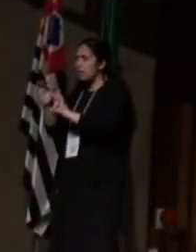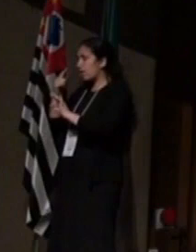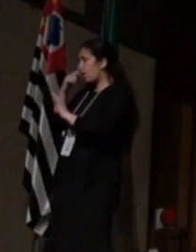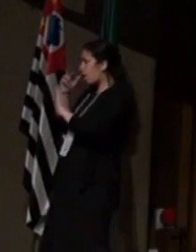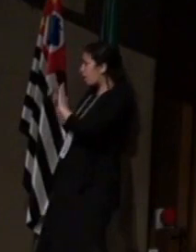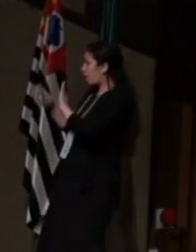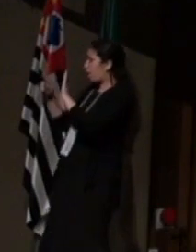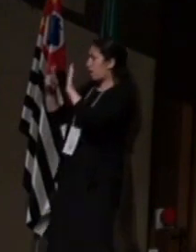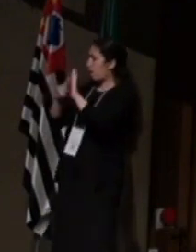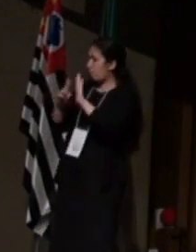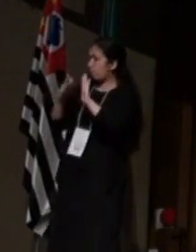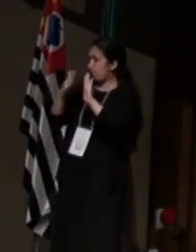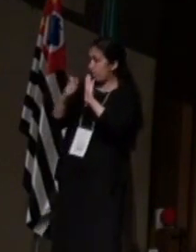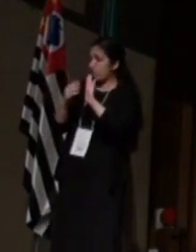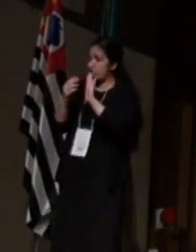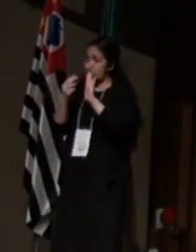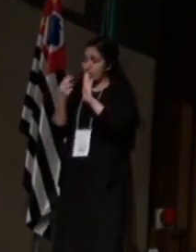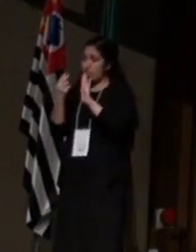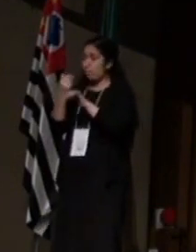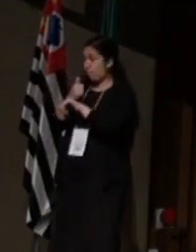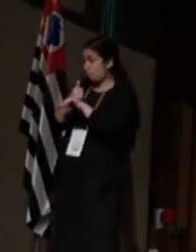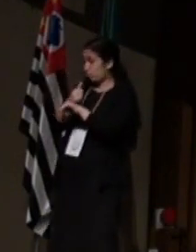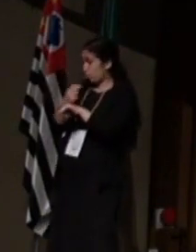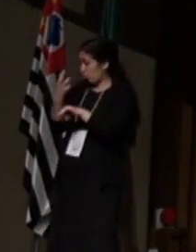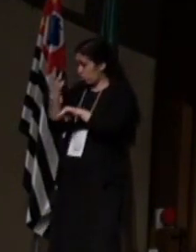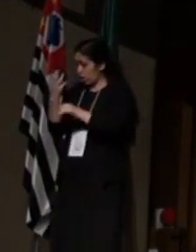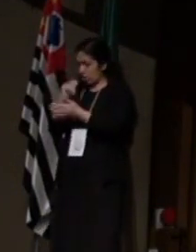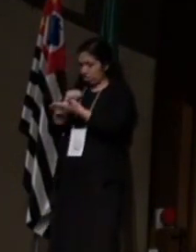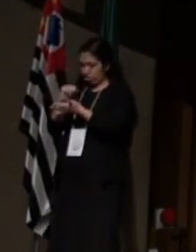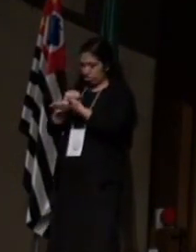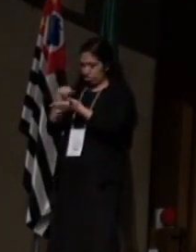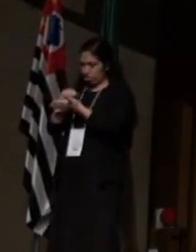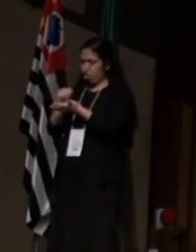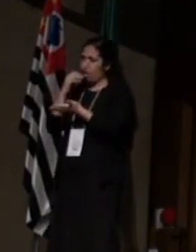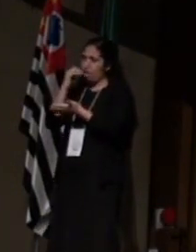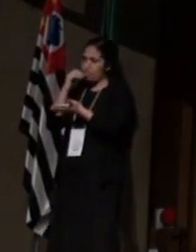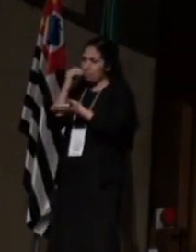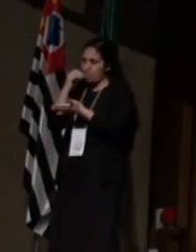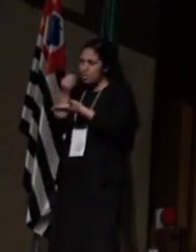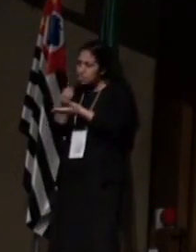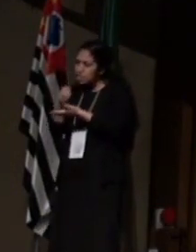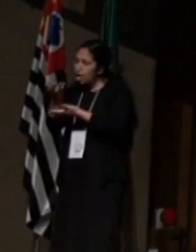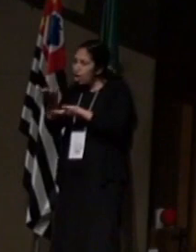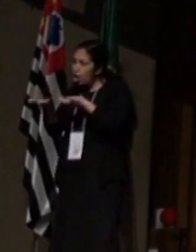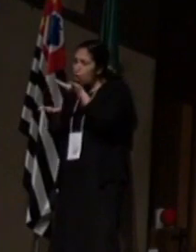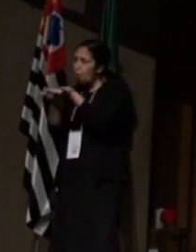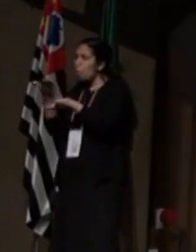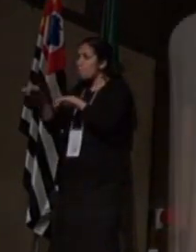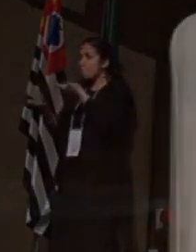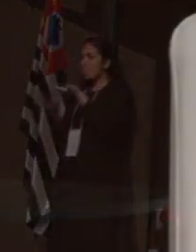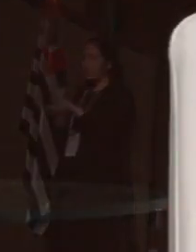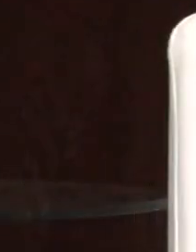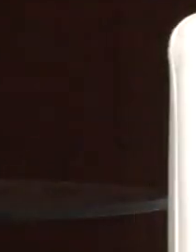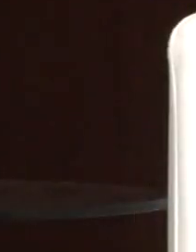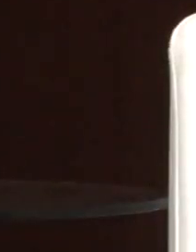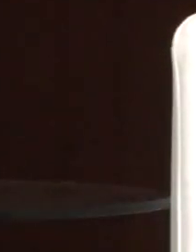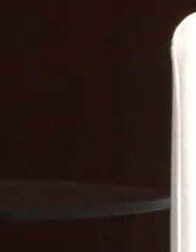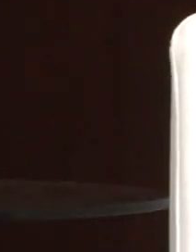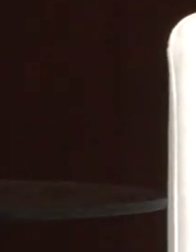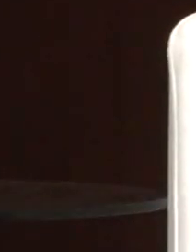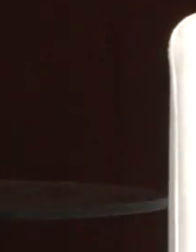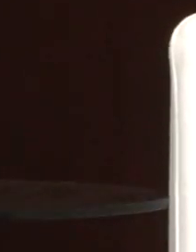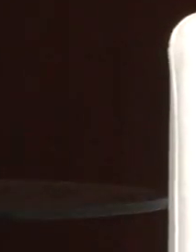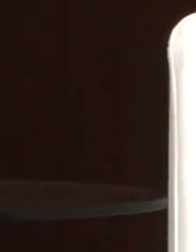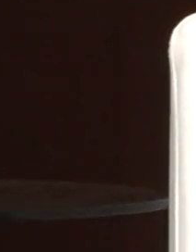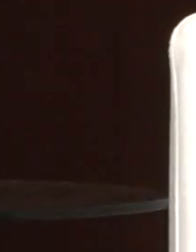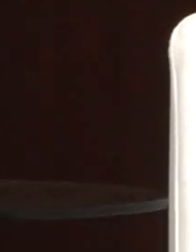referência. São 3 bibliotecárias escrevendo sobre a sua experiência, compartilhando, de certo modo, a meta-experiência, porque a experiência